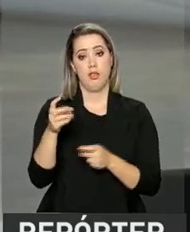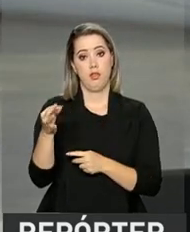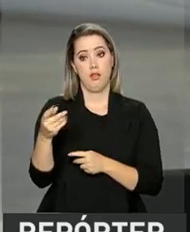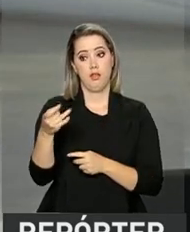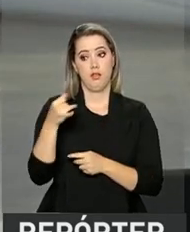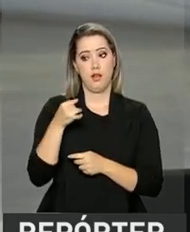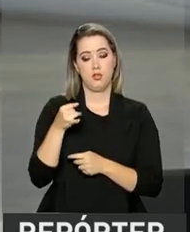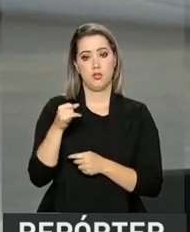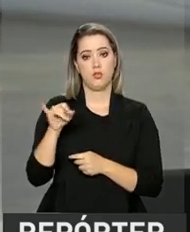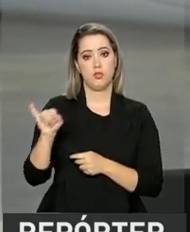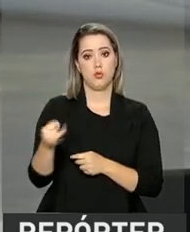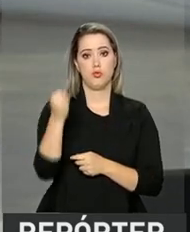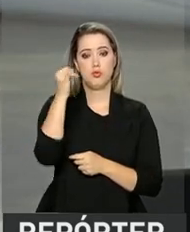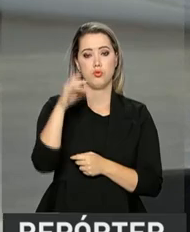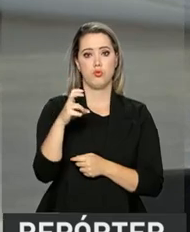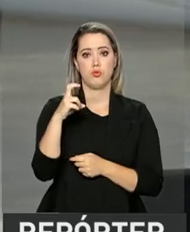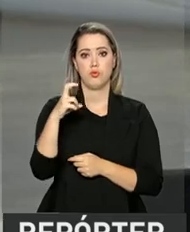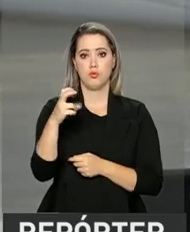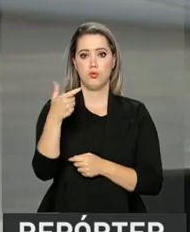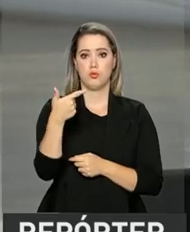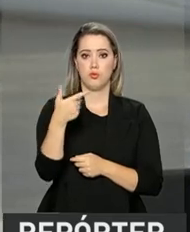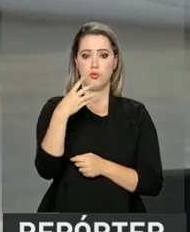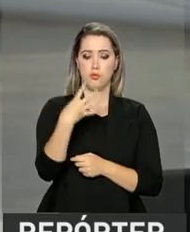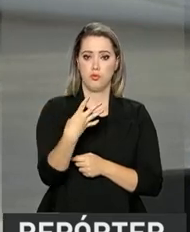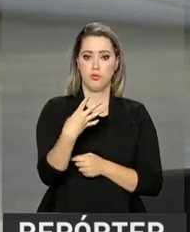juros maiores de